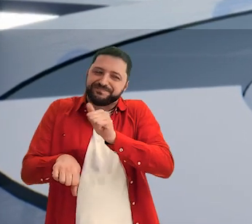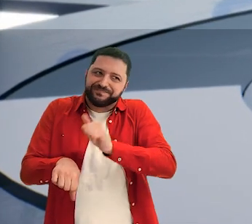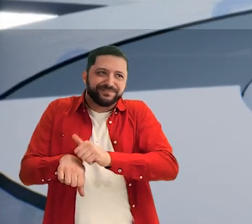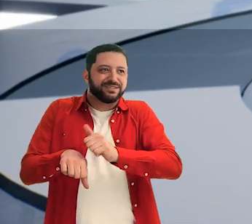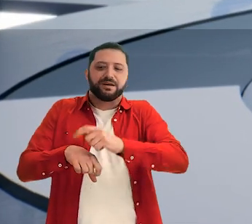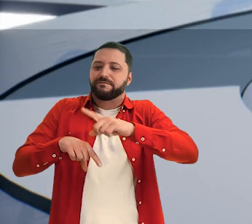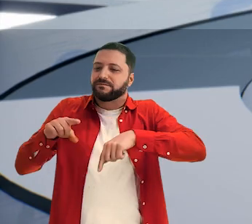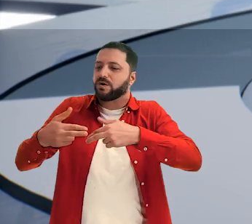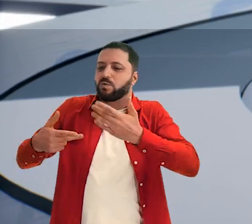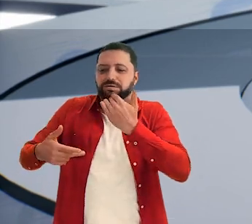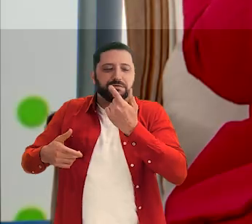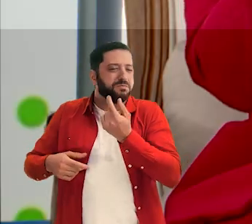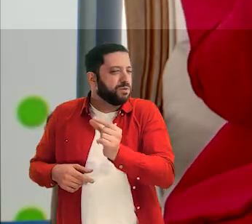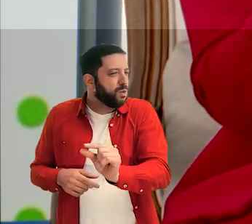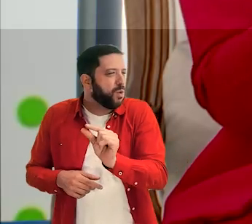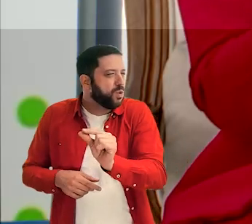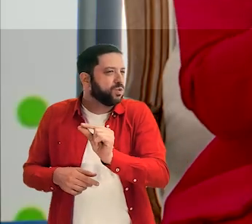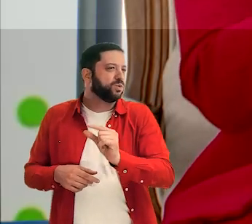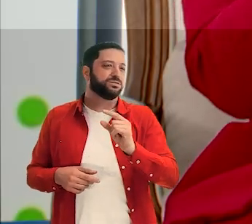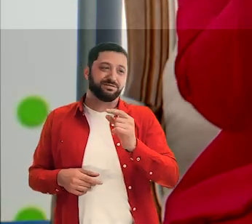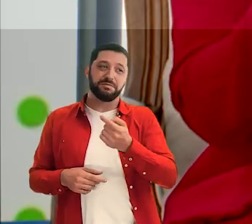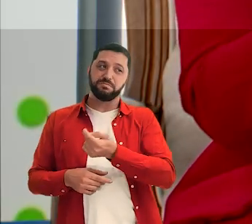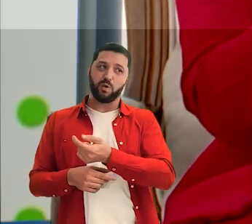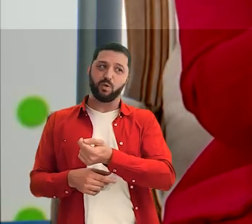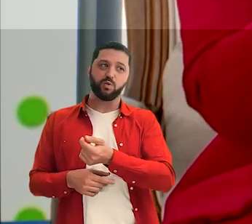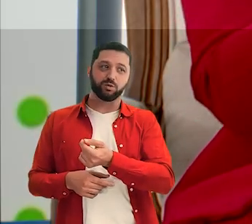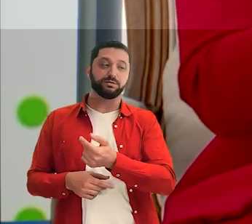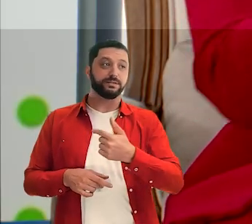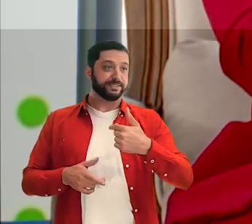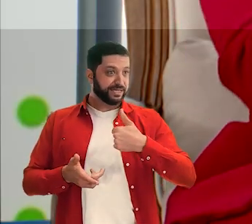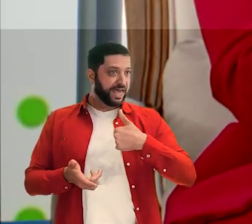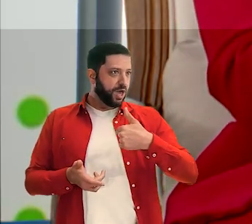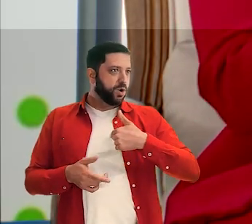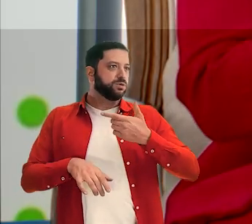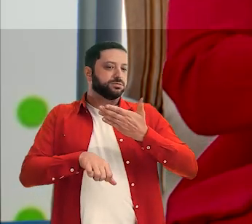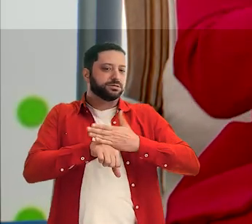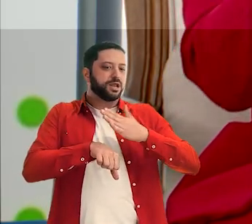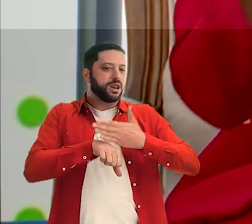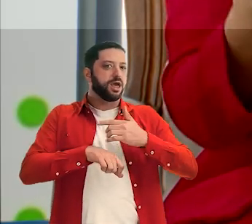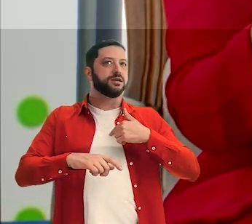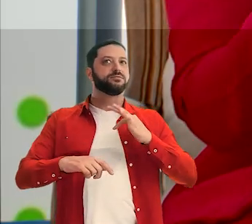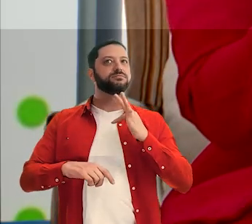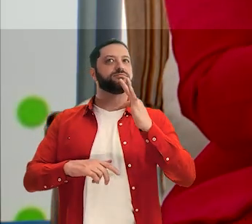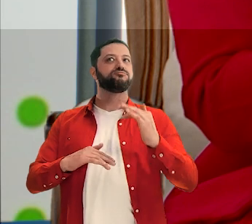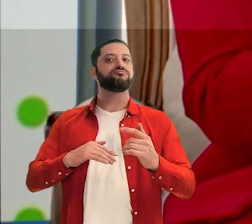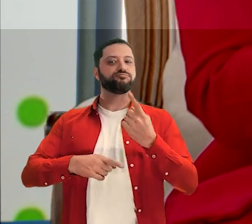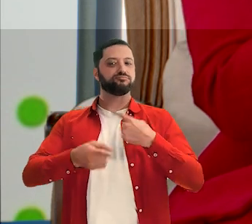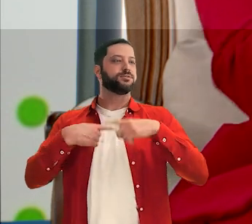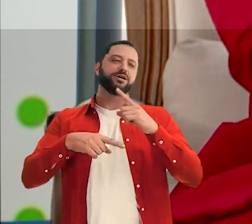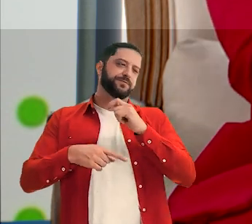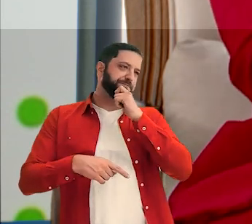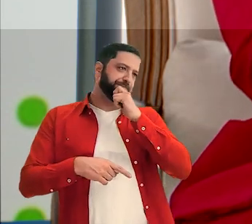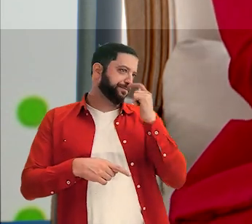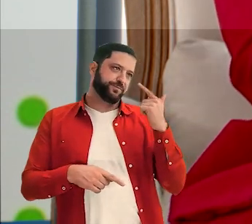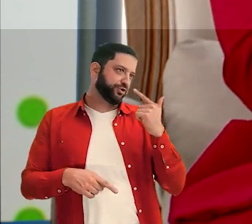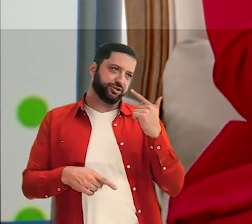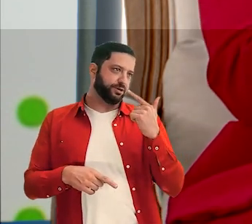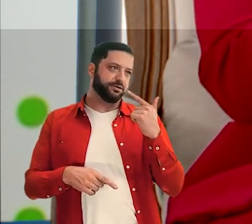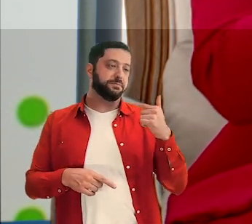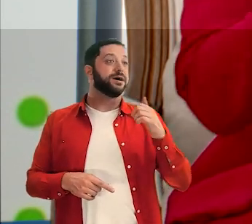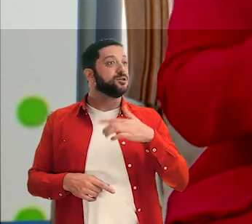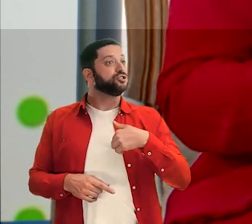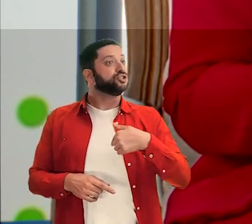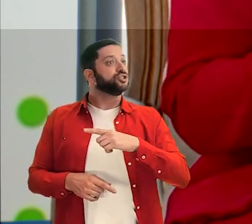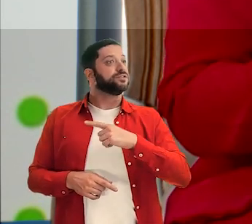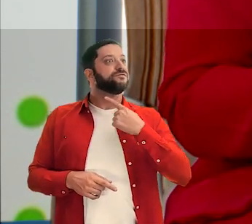escassez de mentalidade, escassez de várias coisas. Então eu não fui treinada para ser grande, né? Mas eu